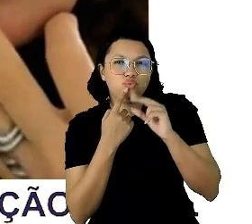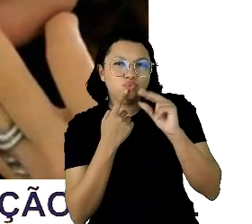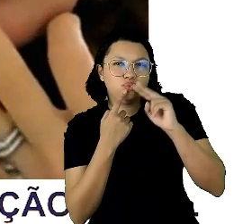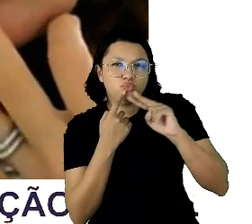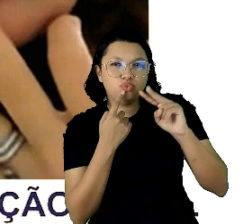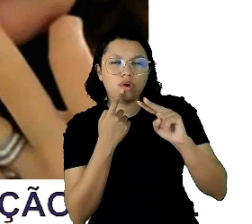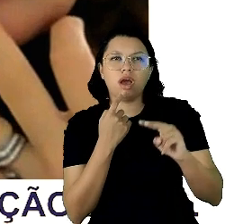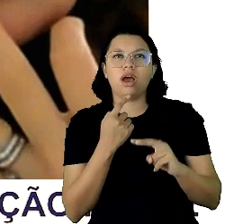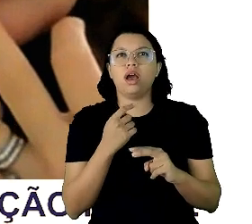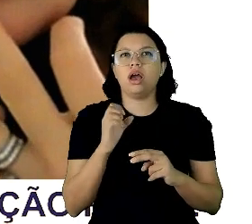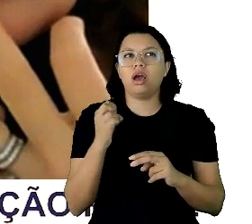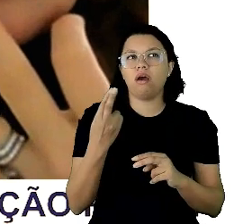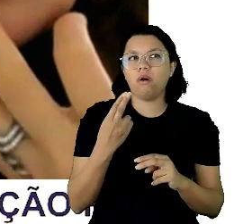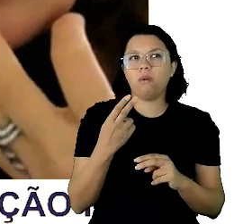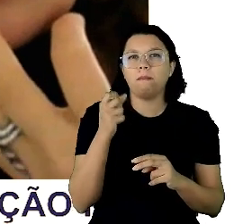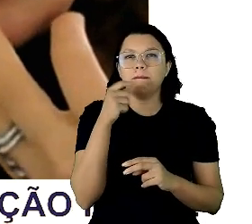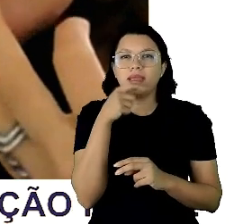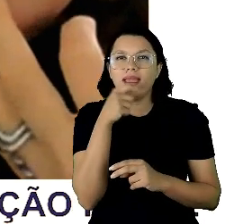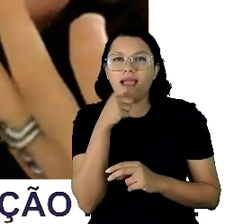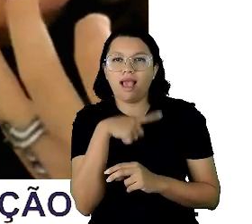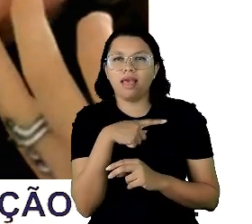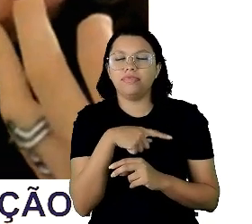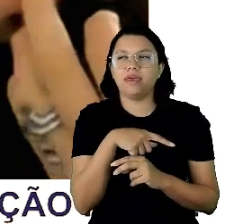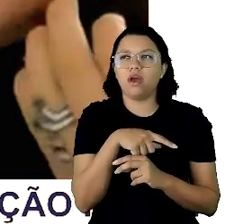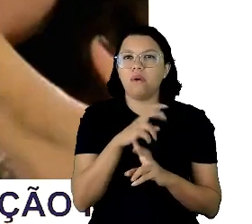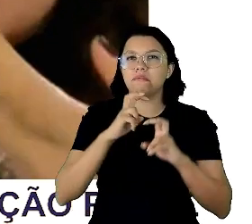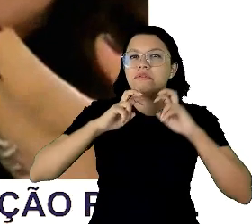essas situações?